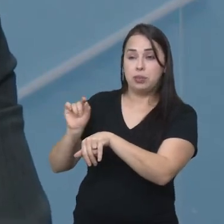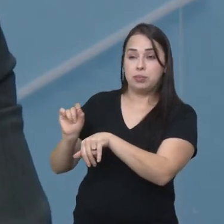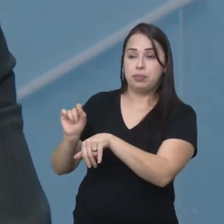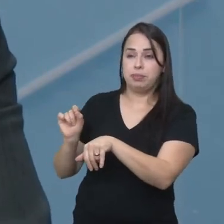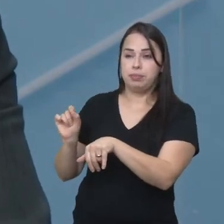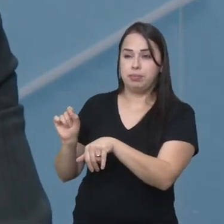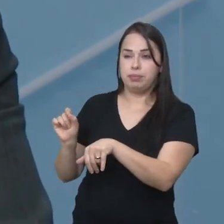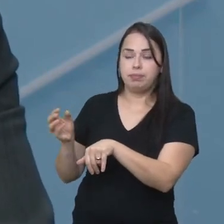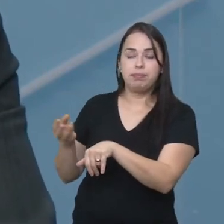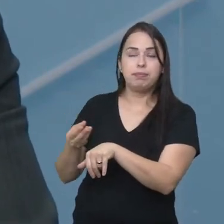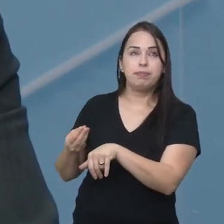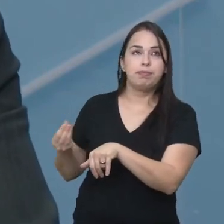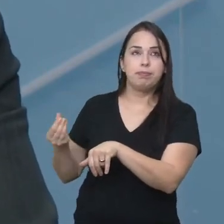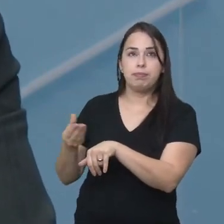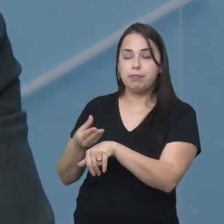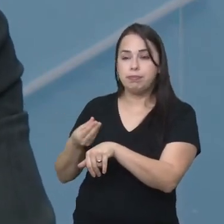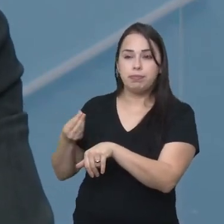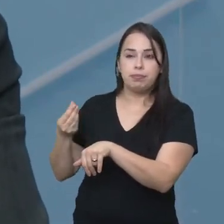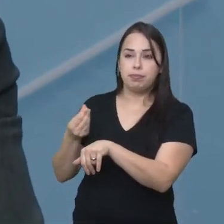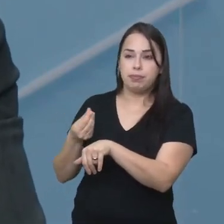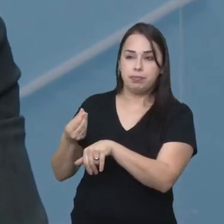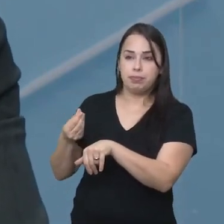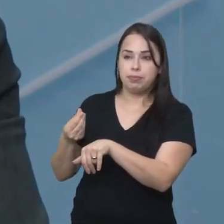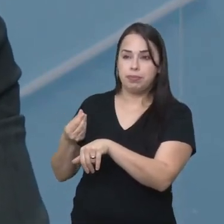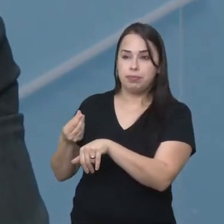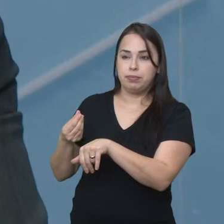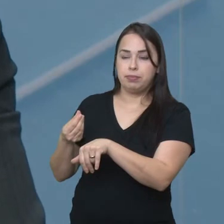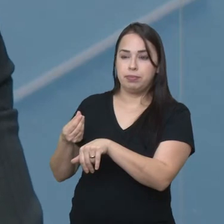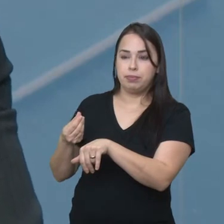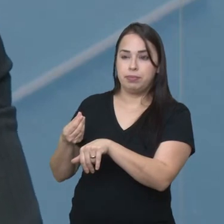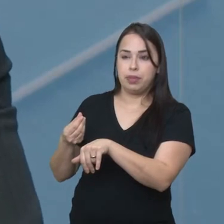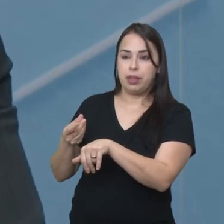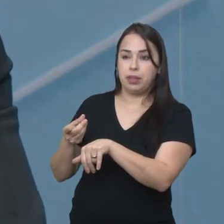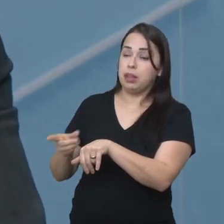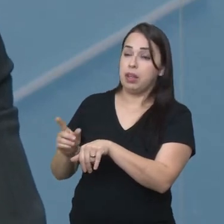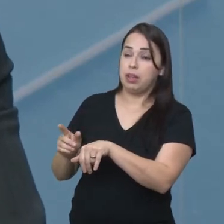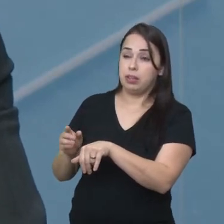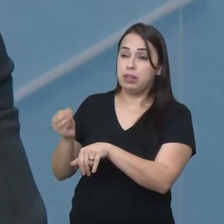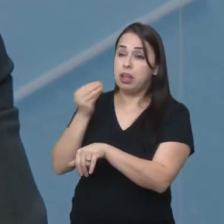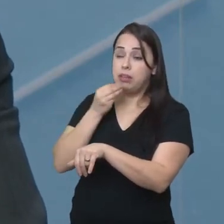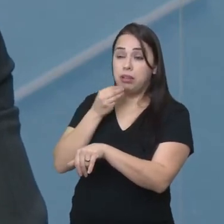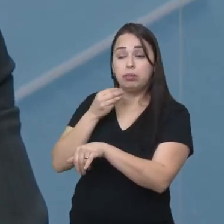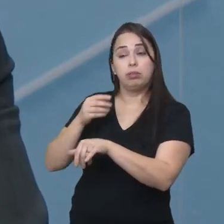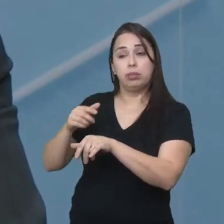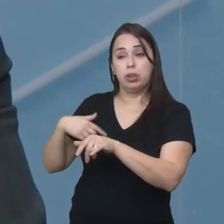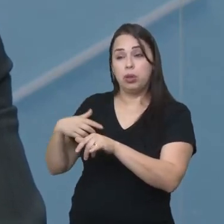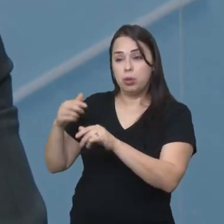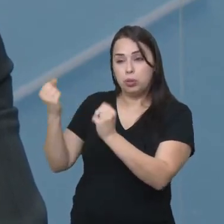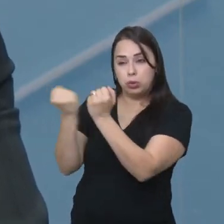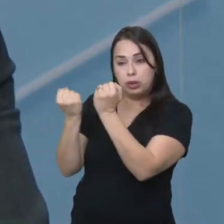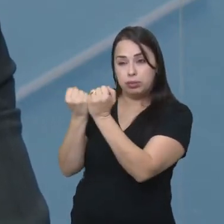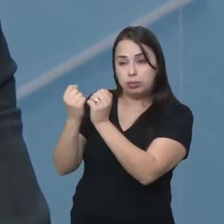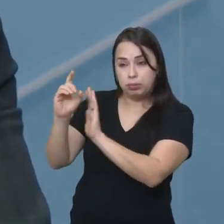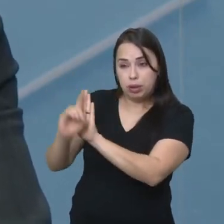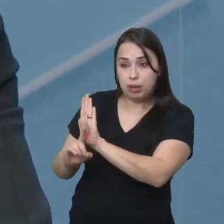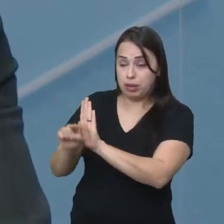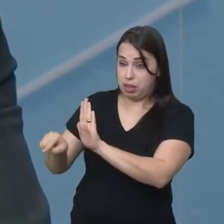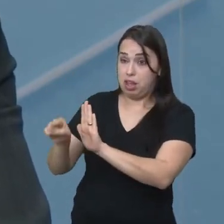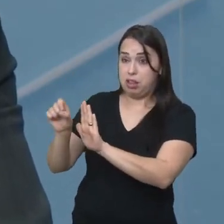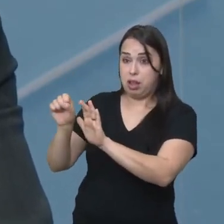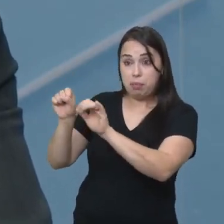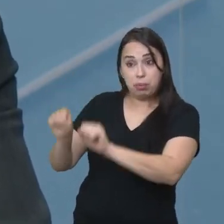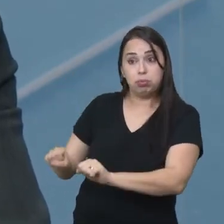município e correlatos que possam garantir direitos de criança e adolescente, o Conselho Tutelar tem esse